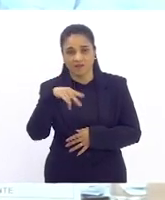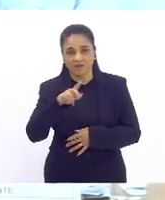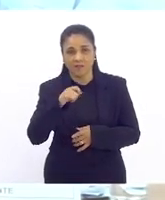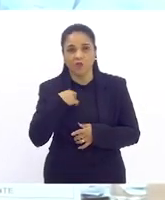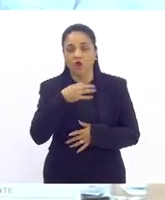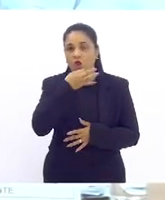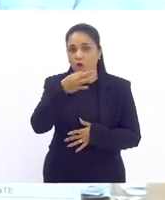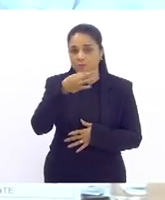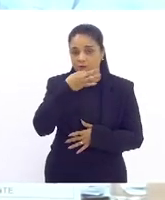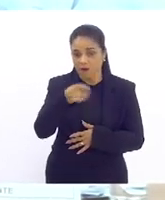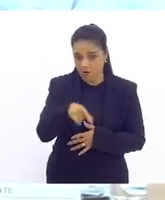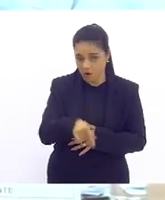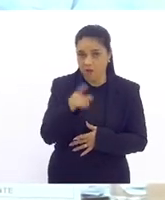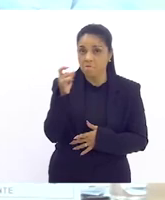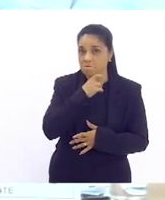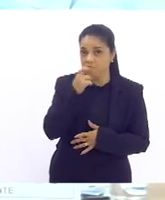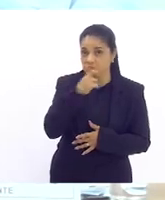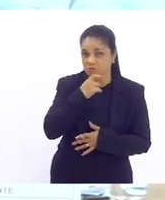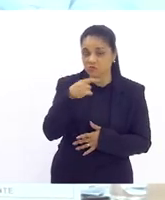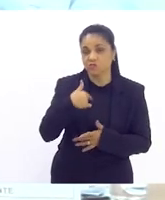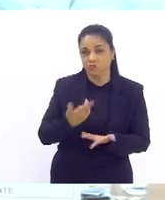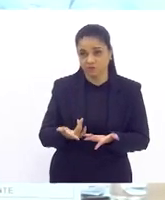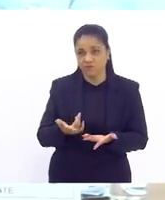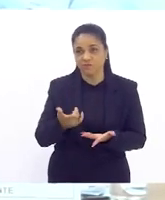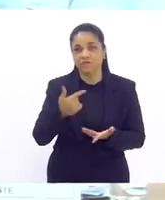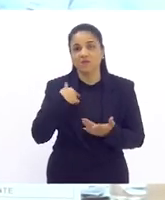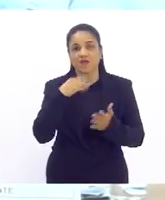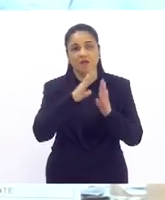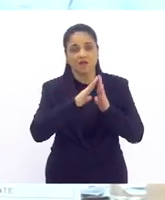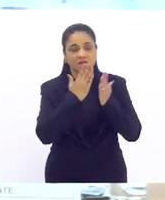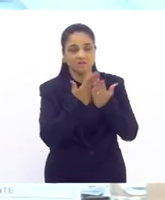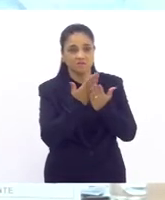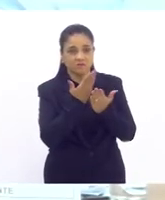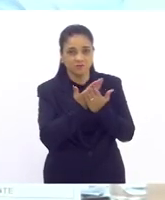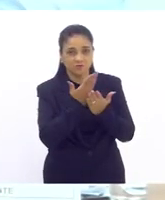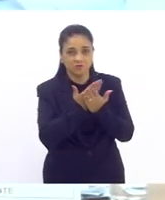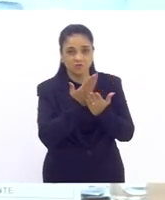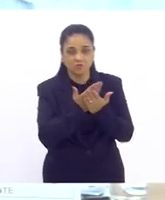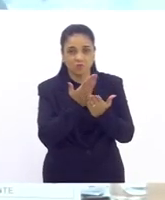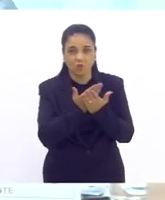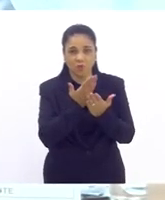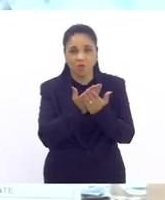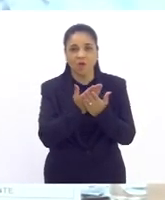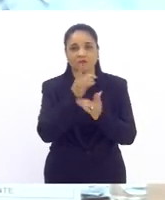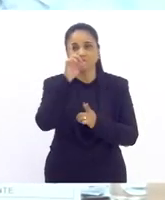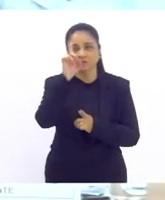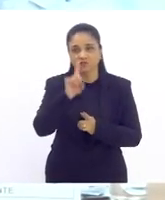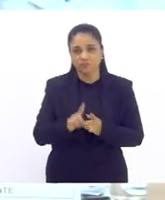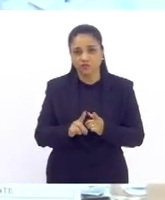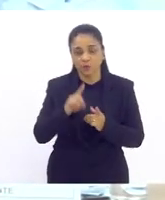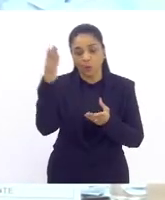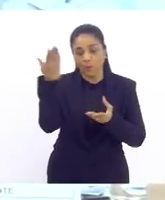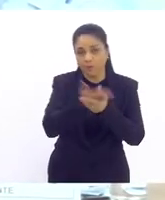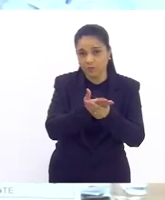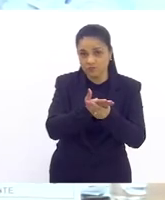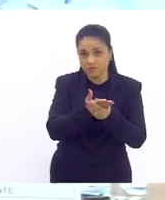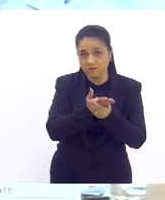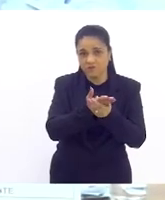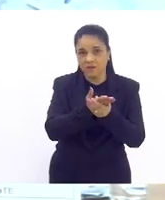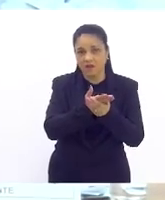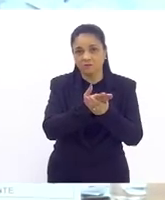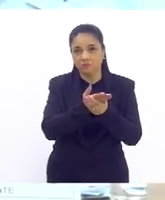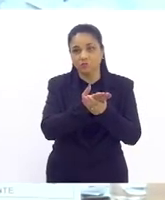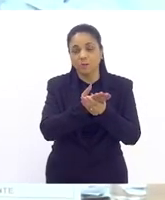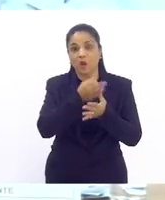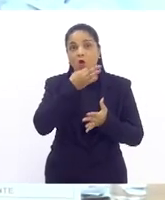que ele emitiu a gente tem aqui uma lei no Rio que a escola sem mordaça que não permite que nenhum diretor seja processado por pela